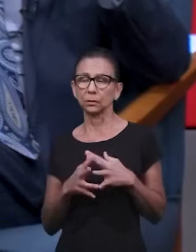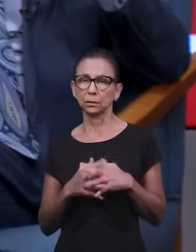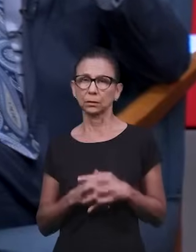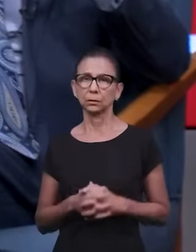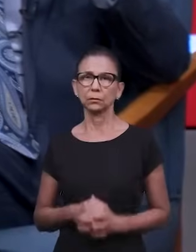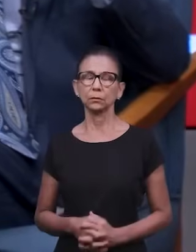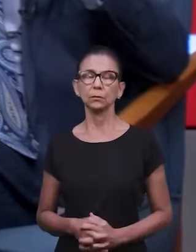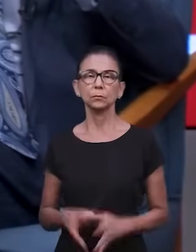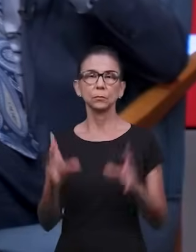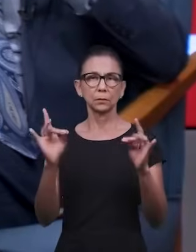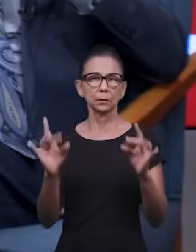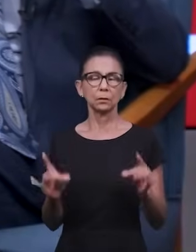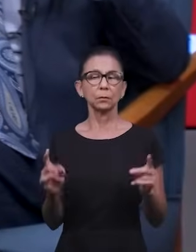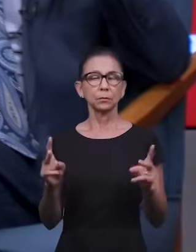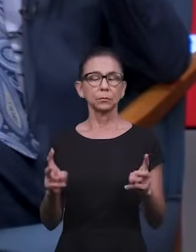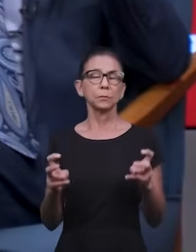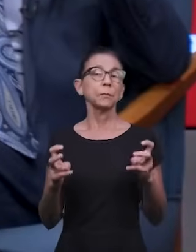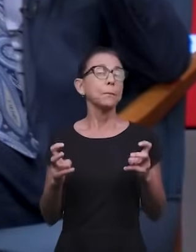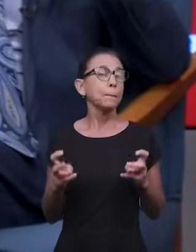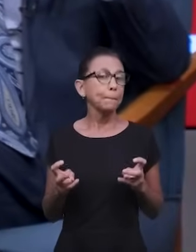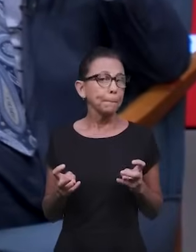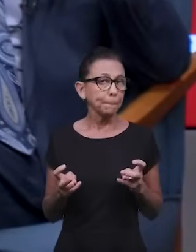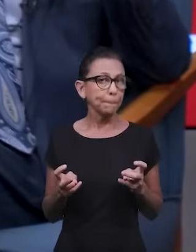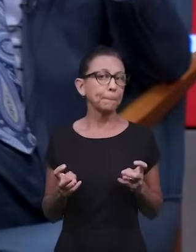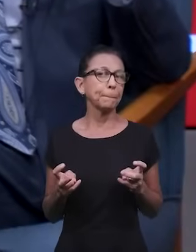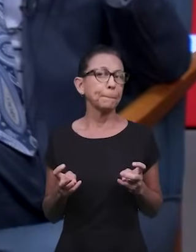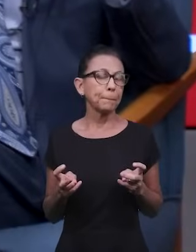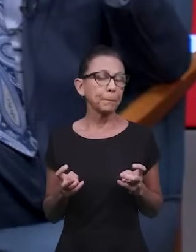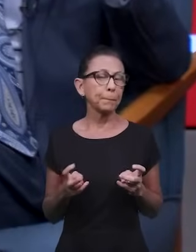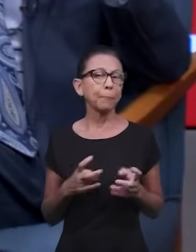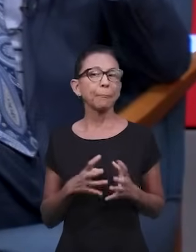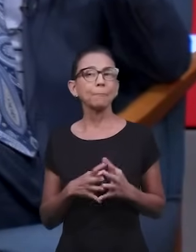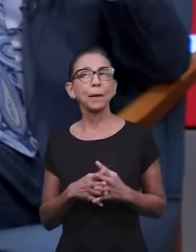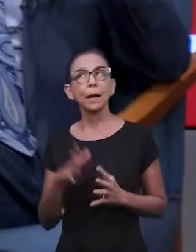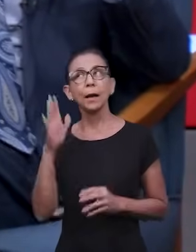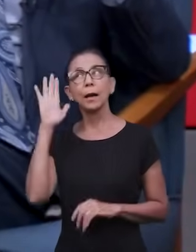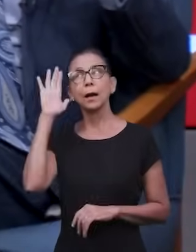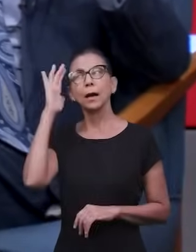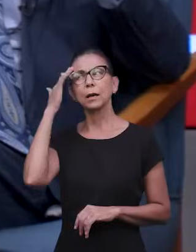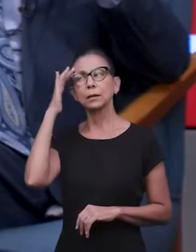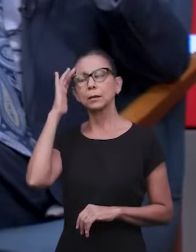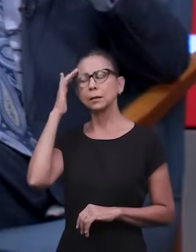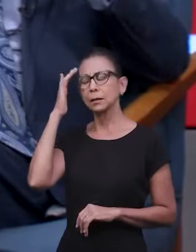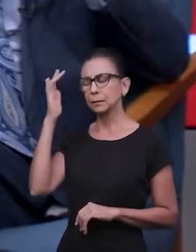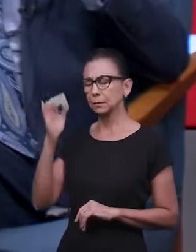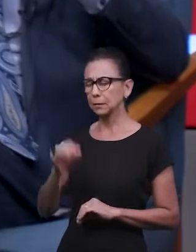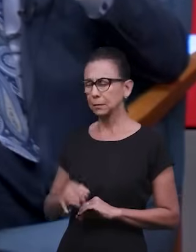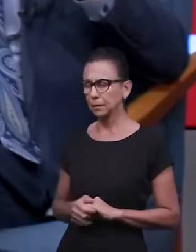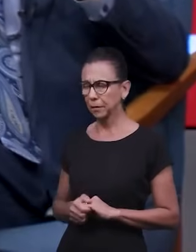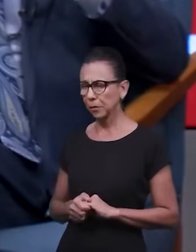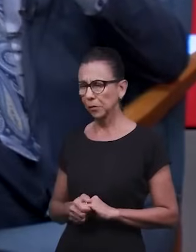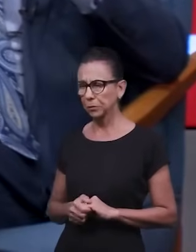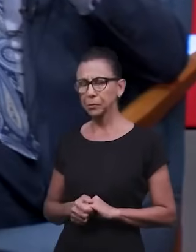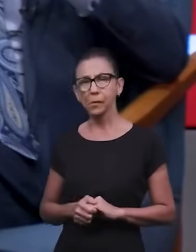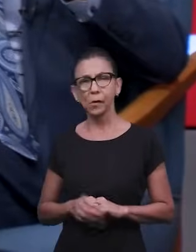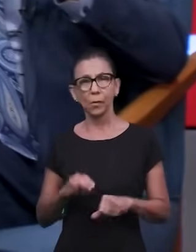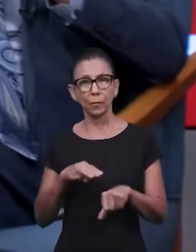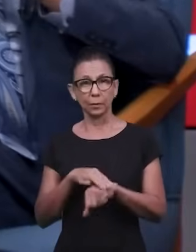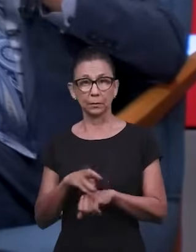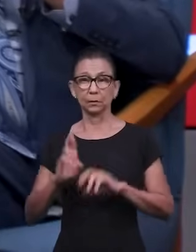de hoje a observar os detalhes que leva ao entendimento de que Ministério